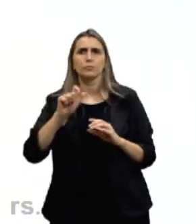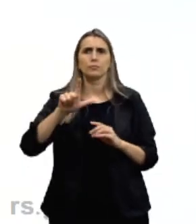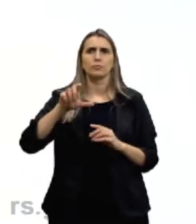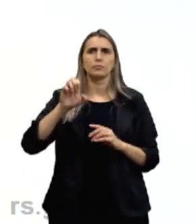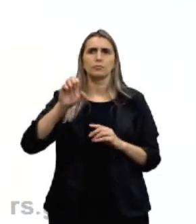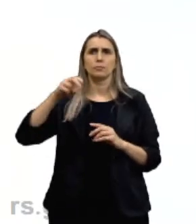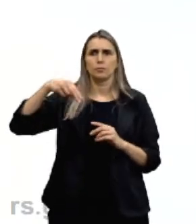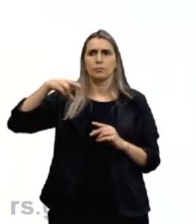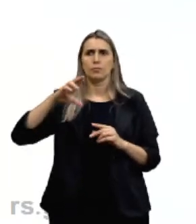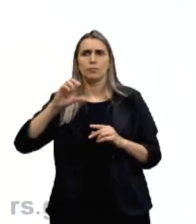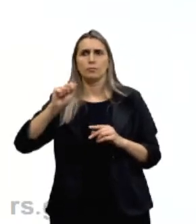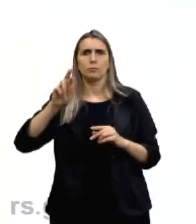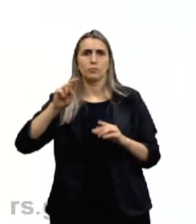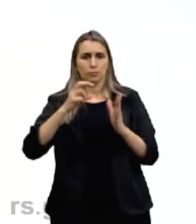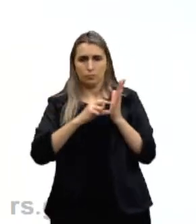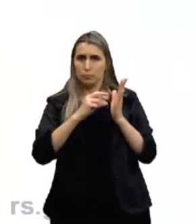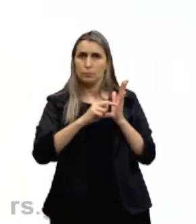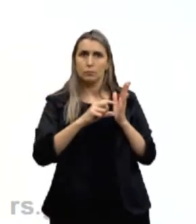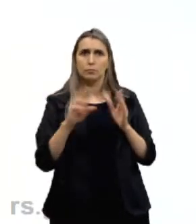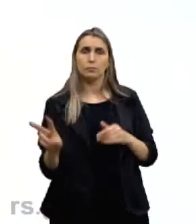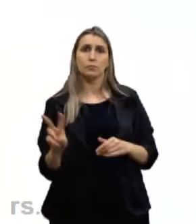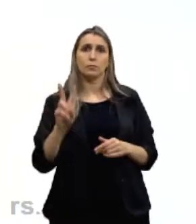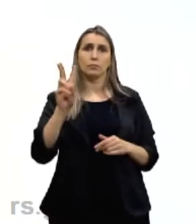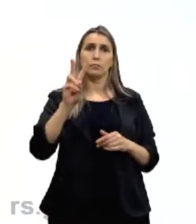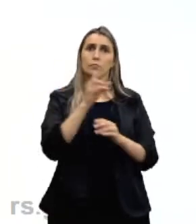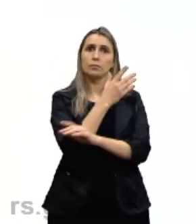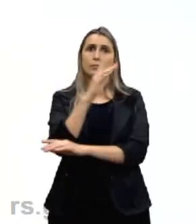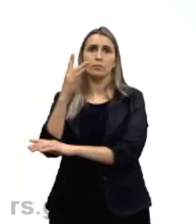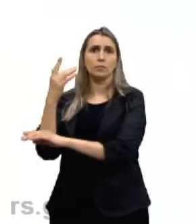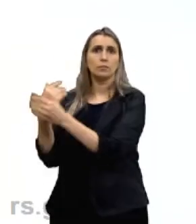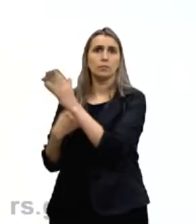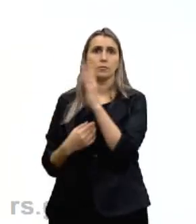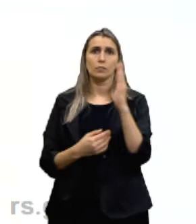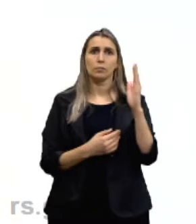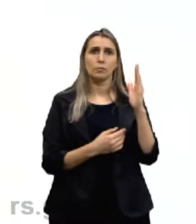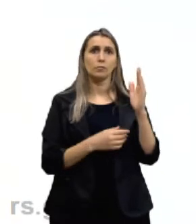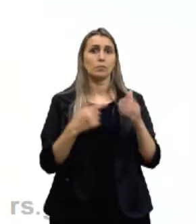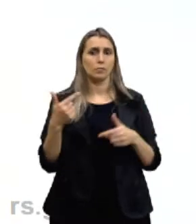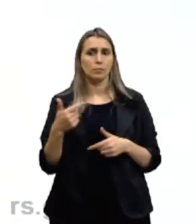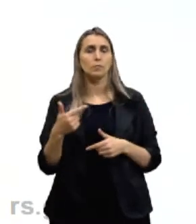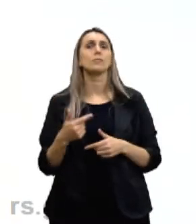Alencar aqui primeiro valorização da natureza segundo